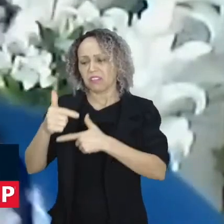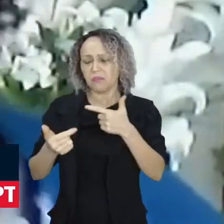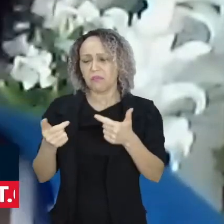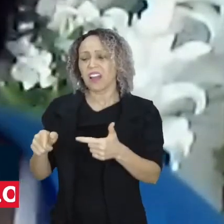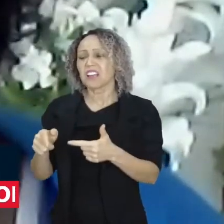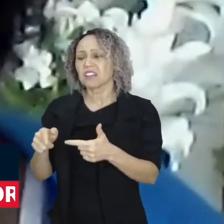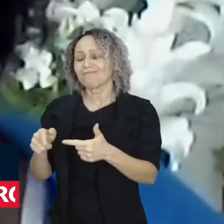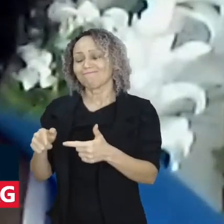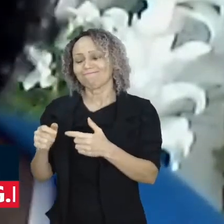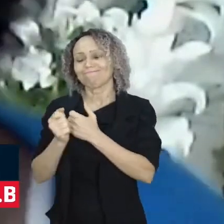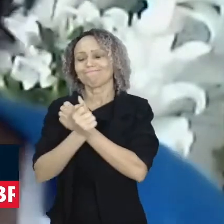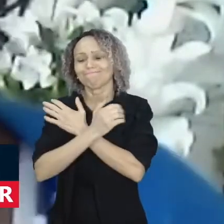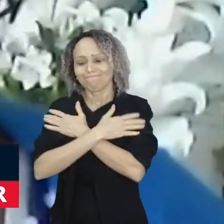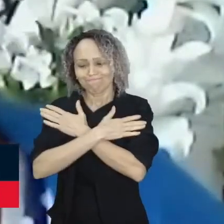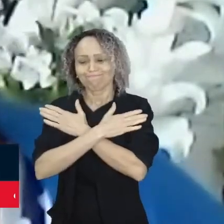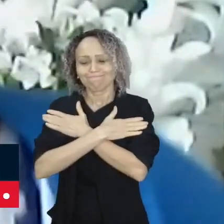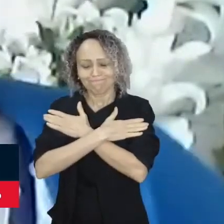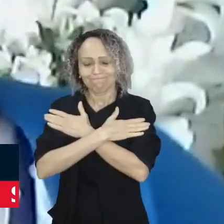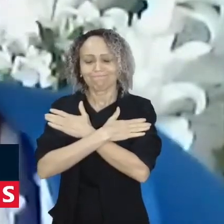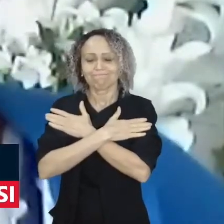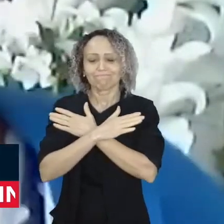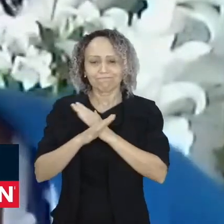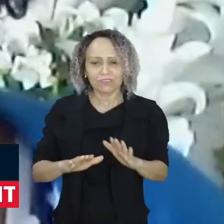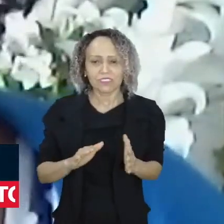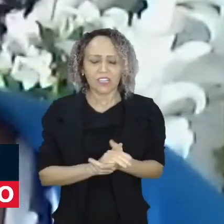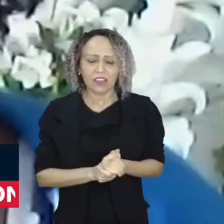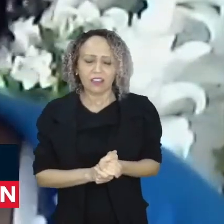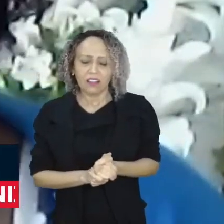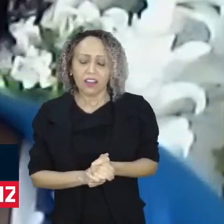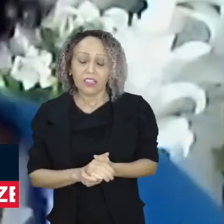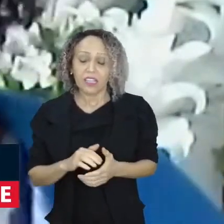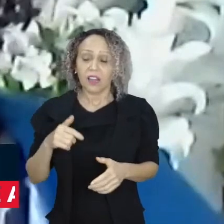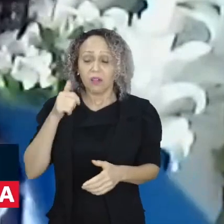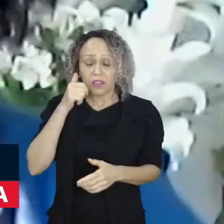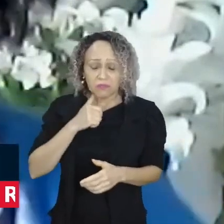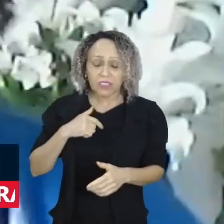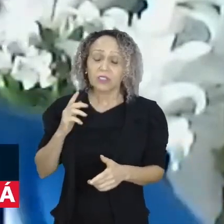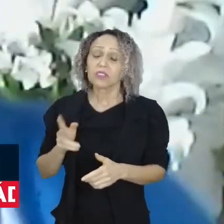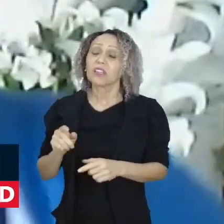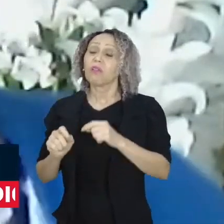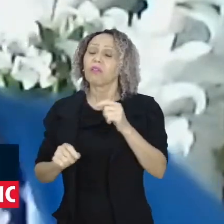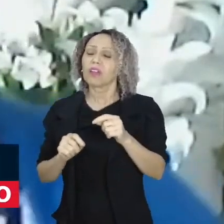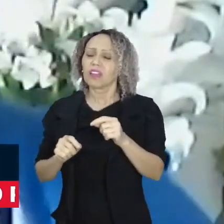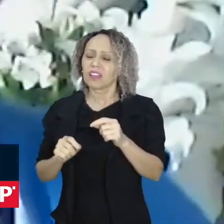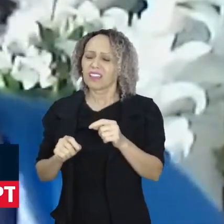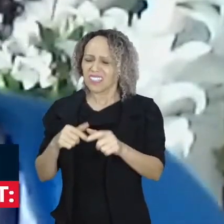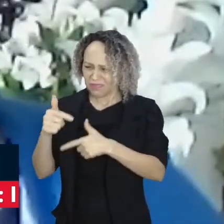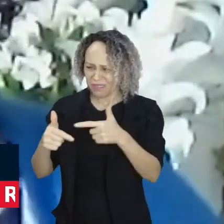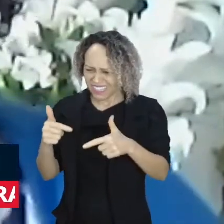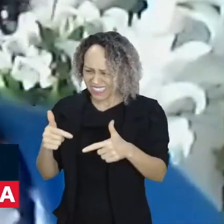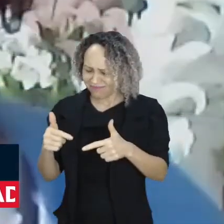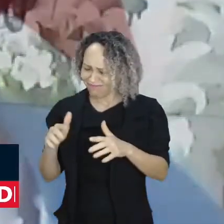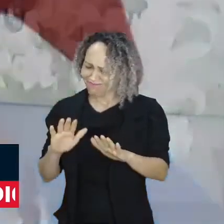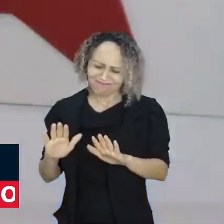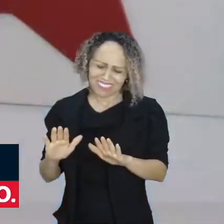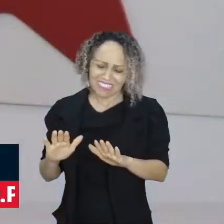horror, principalmente a indústria naval foi abandonada, onde tinha milhares e milhares de